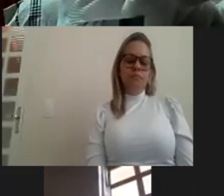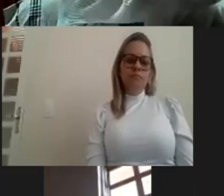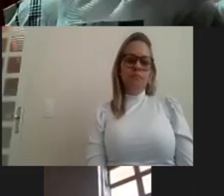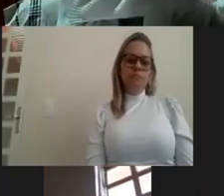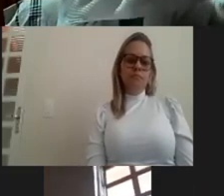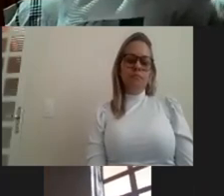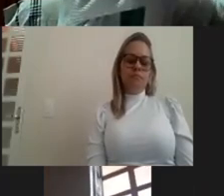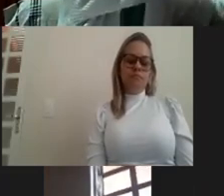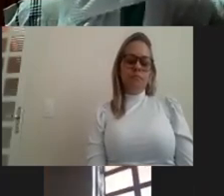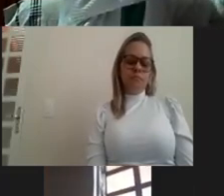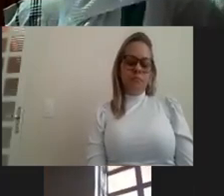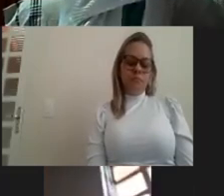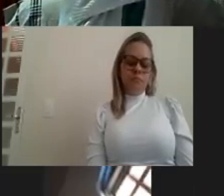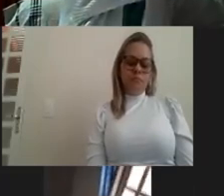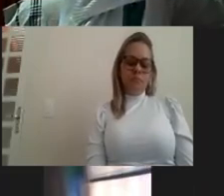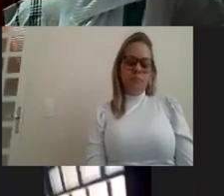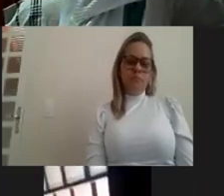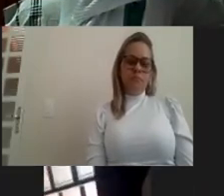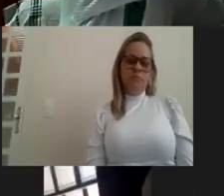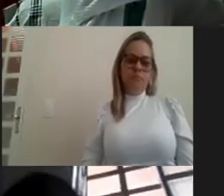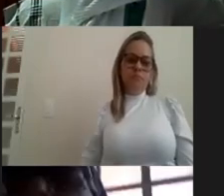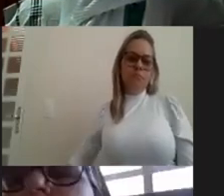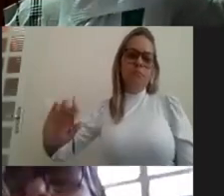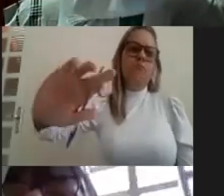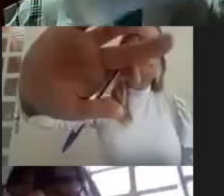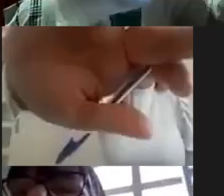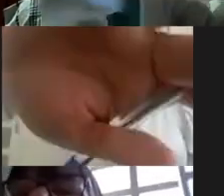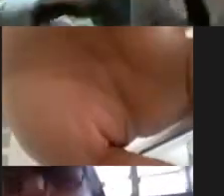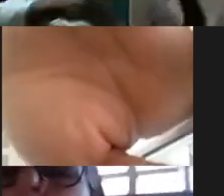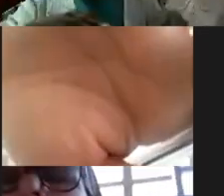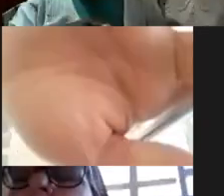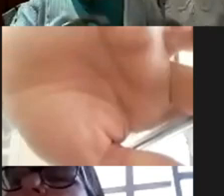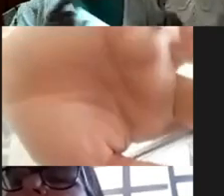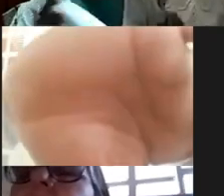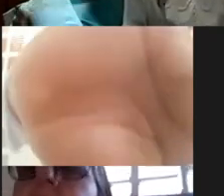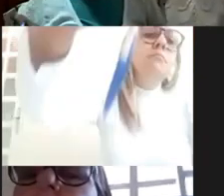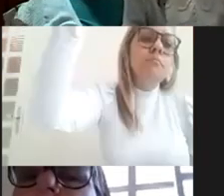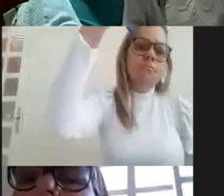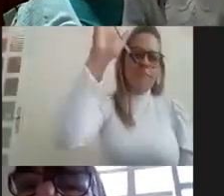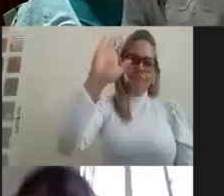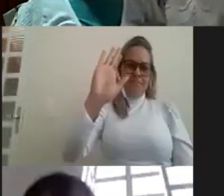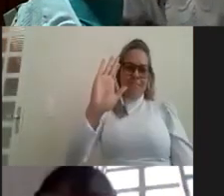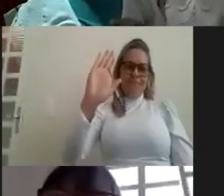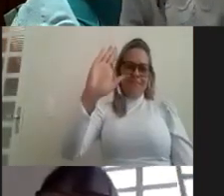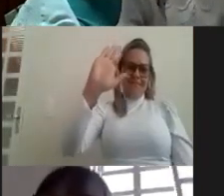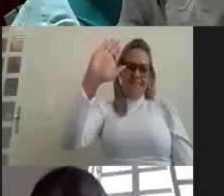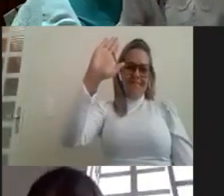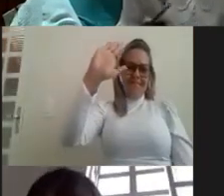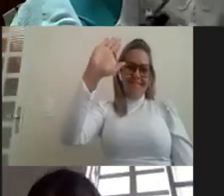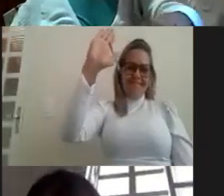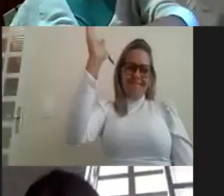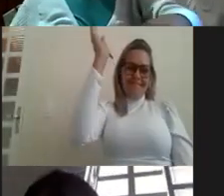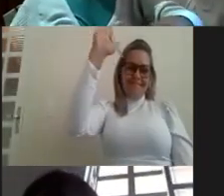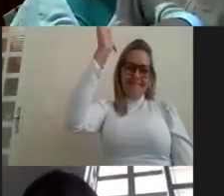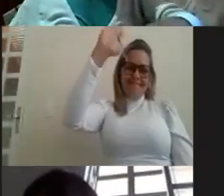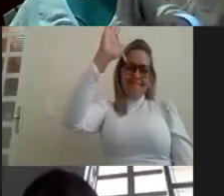vou até me atrever a perguntar, quem começou já a atender e já recebeu alguma coisa aqui? Não sei se vai ter, porque durante